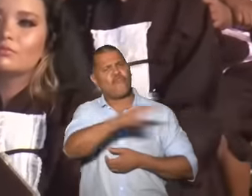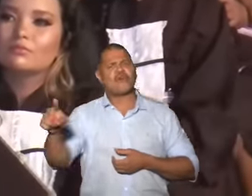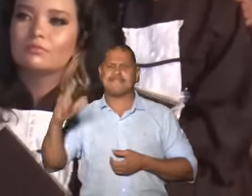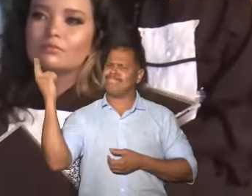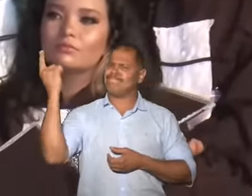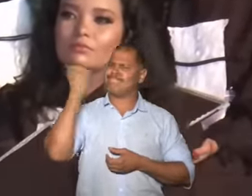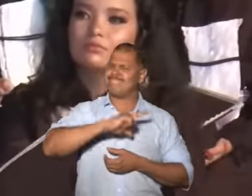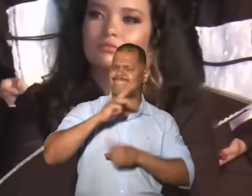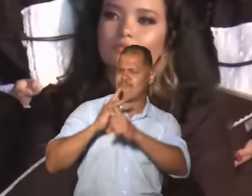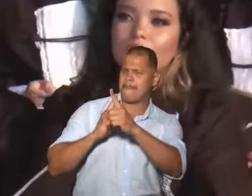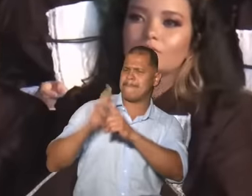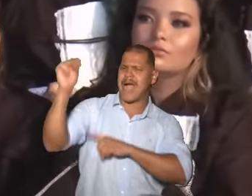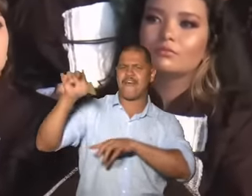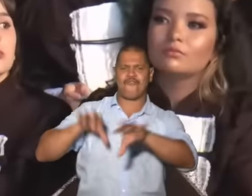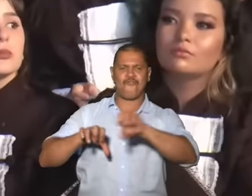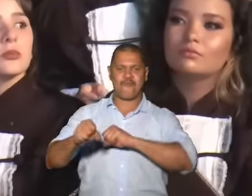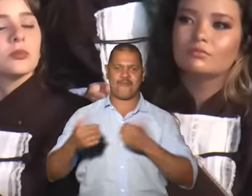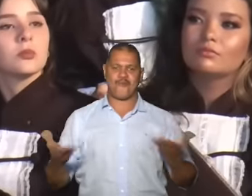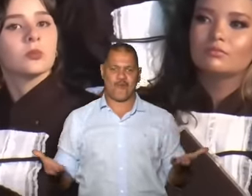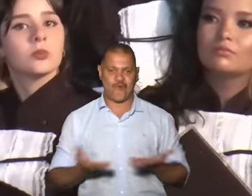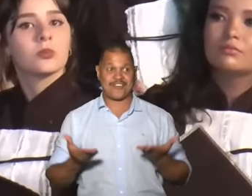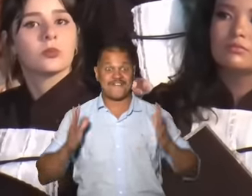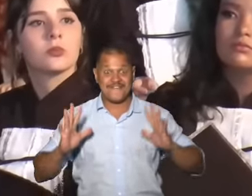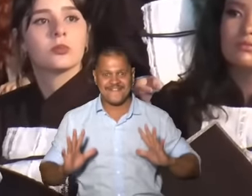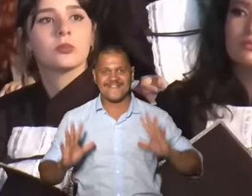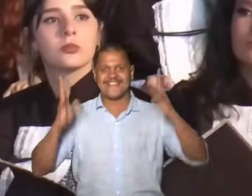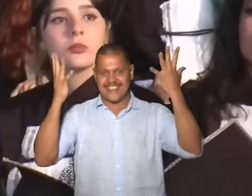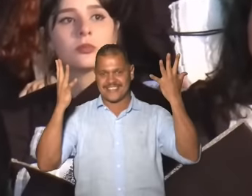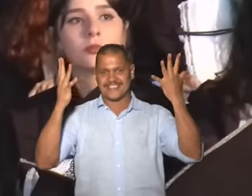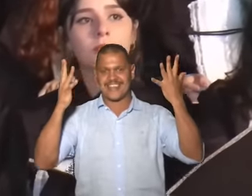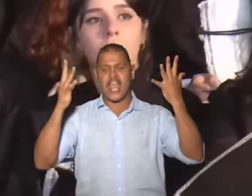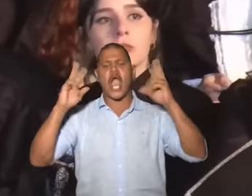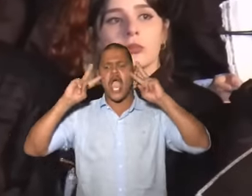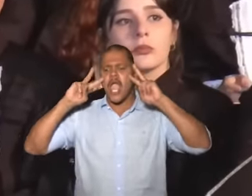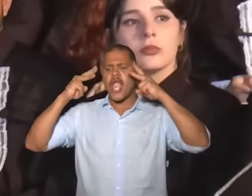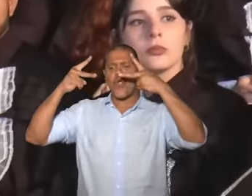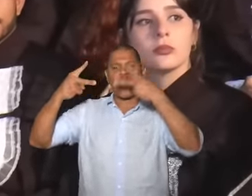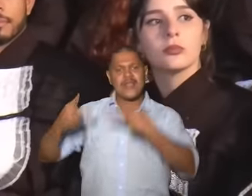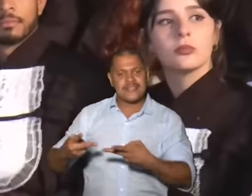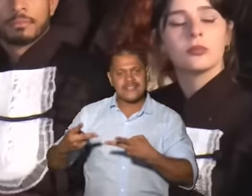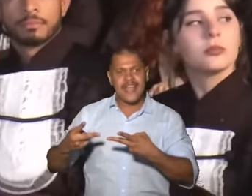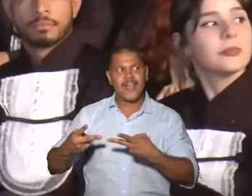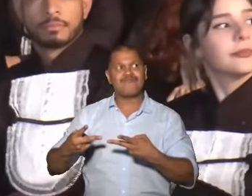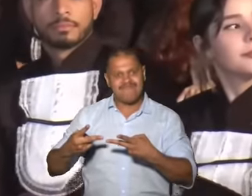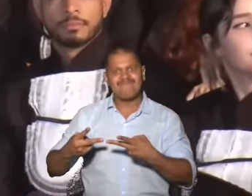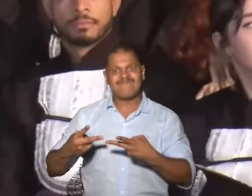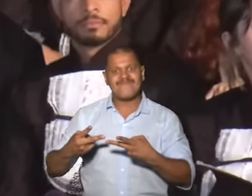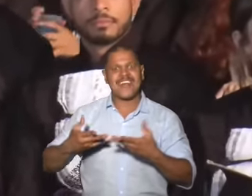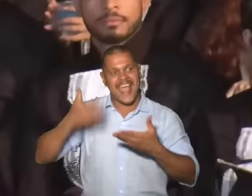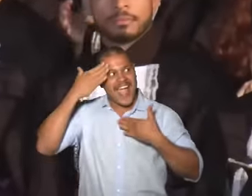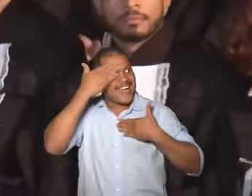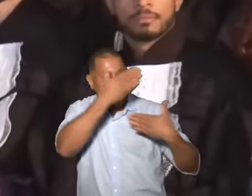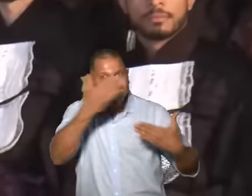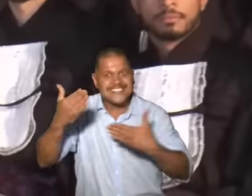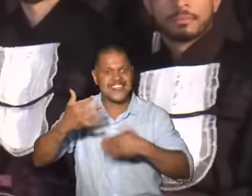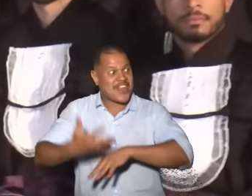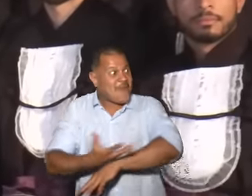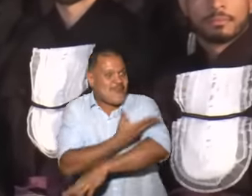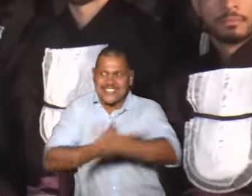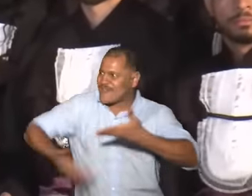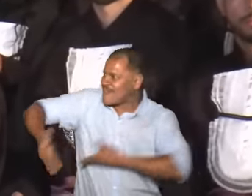venceram. Venceram porque estamos aqui celebrando, reconhecendo, agradecendo, compartilhando